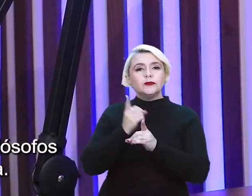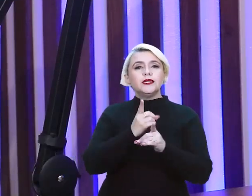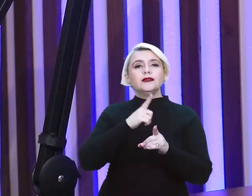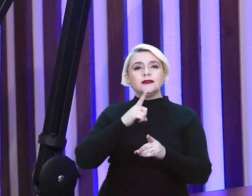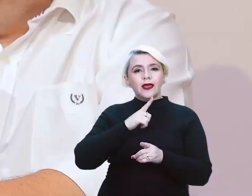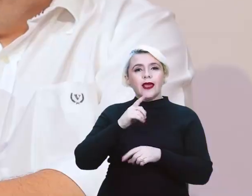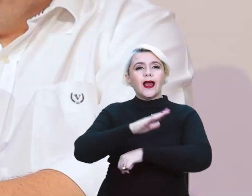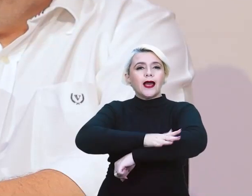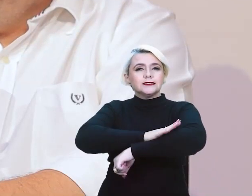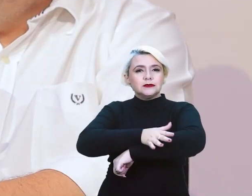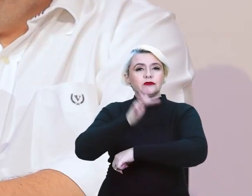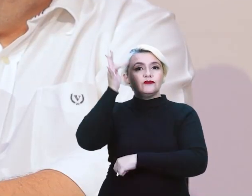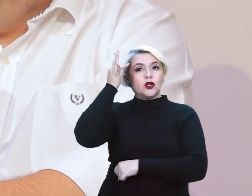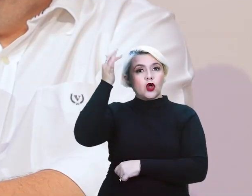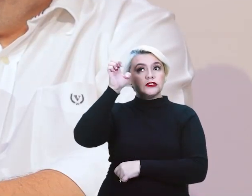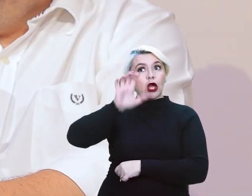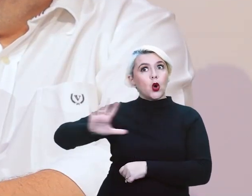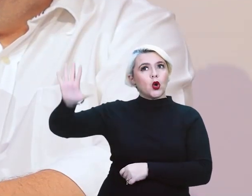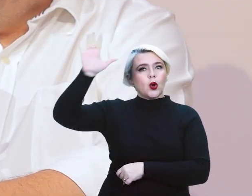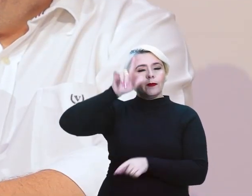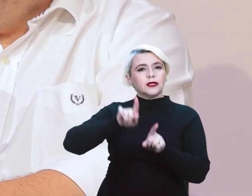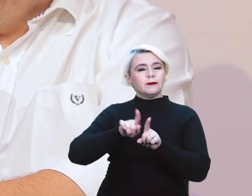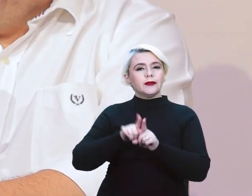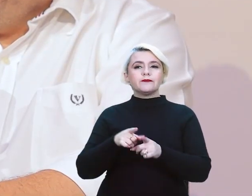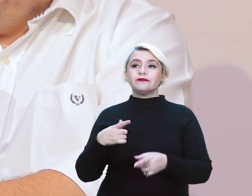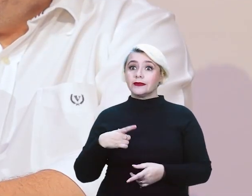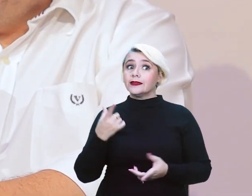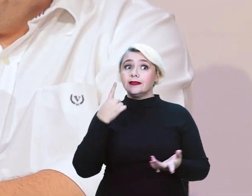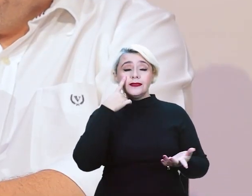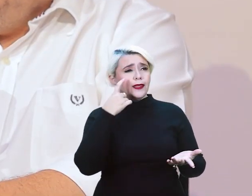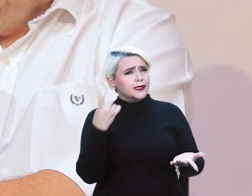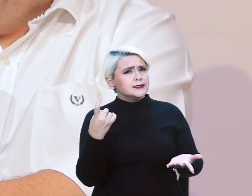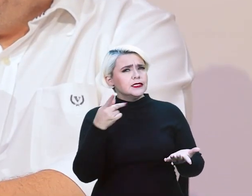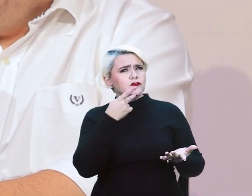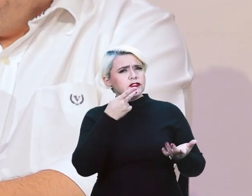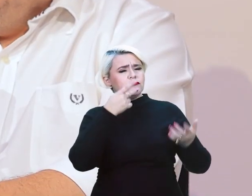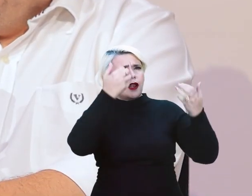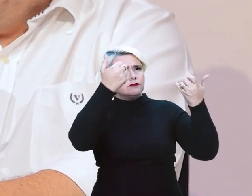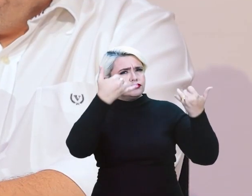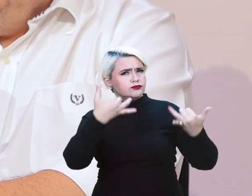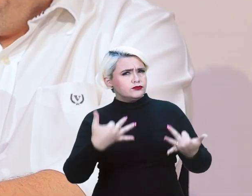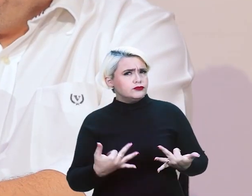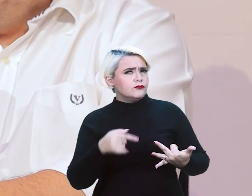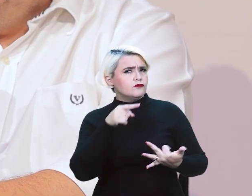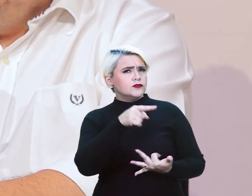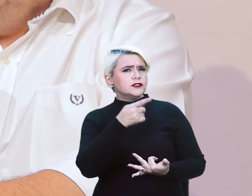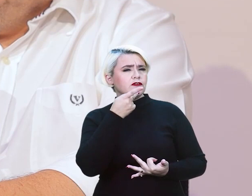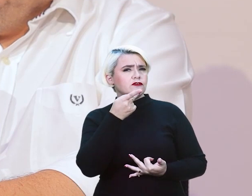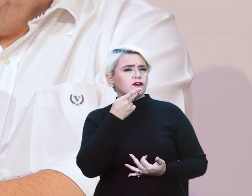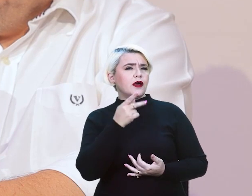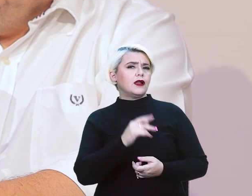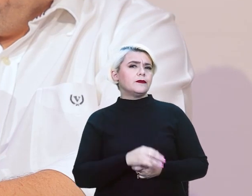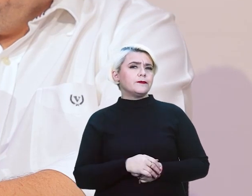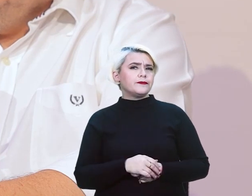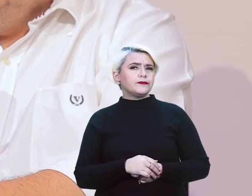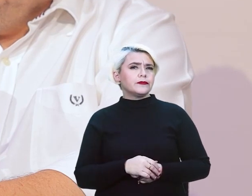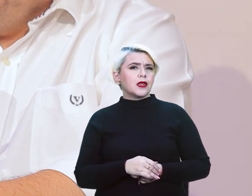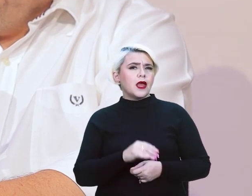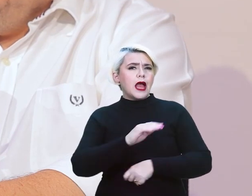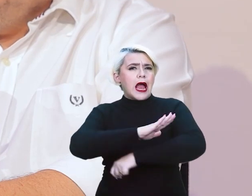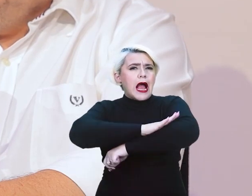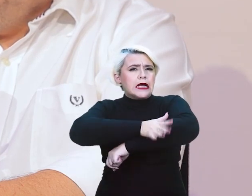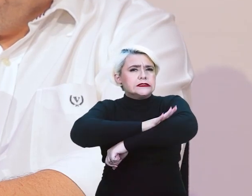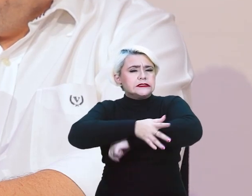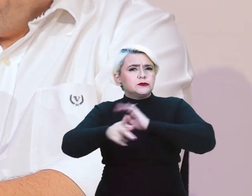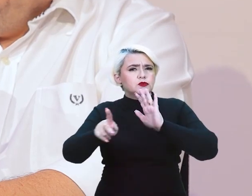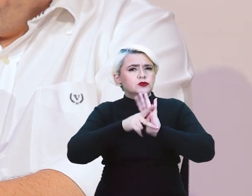coisa toda. Interessante que você, quando traz esse relato, você remete o seguinte, que o racismo